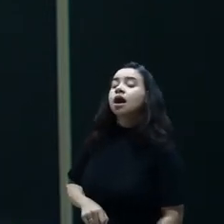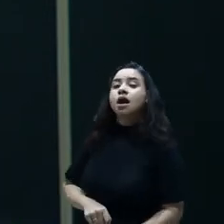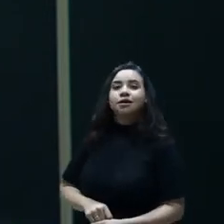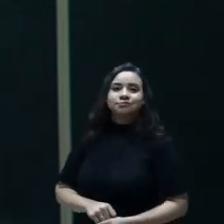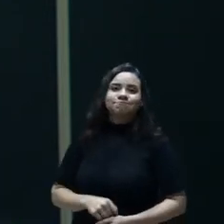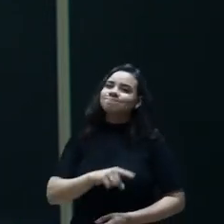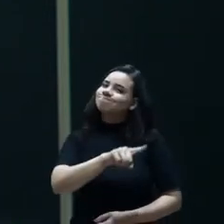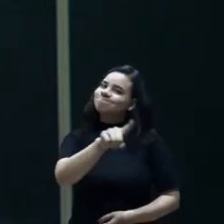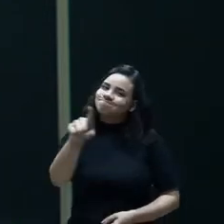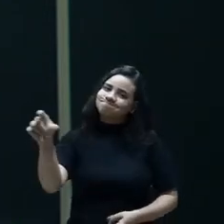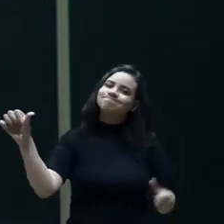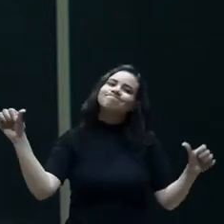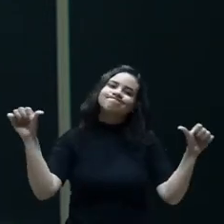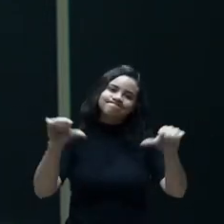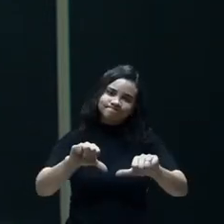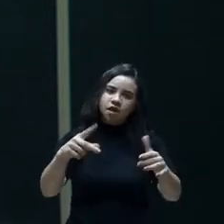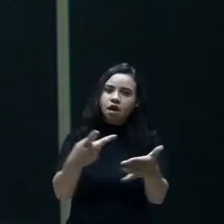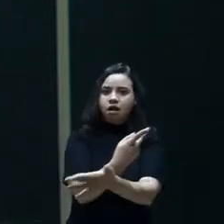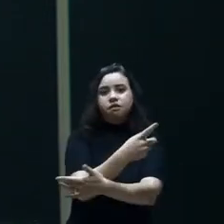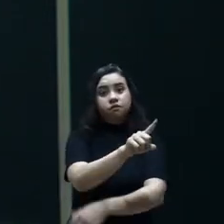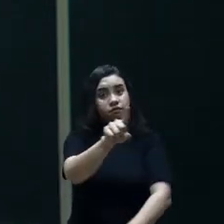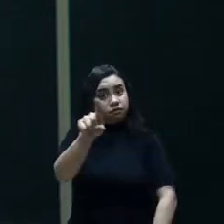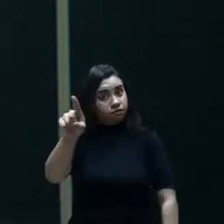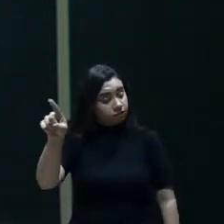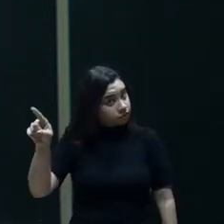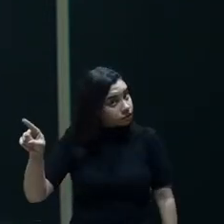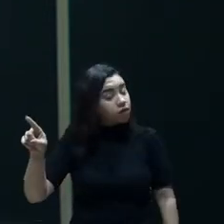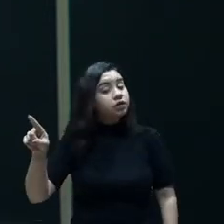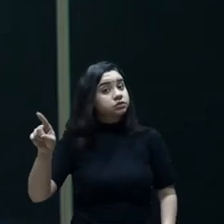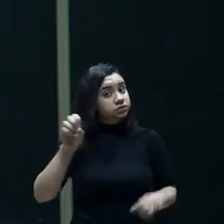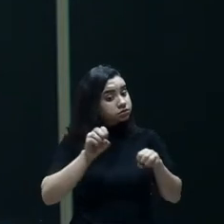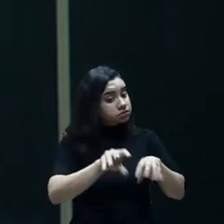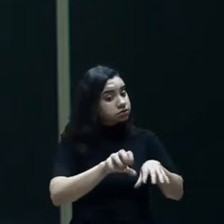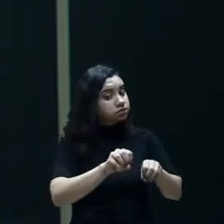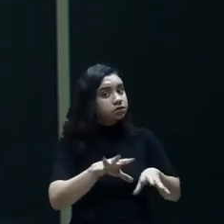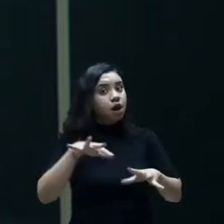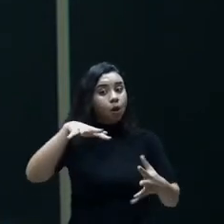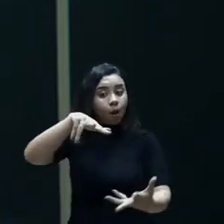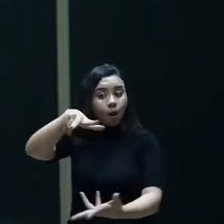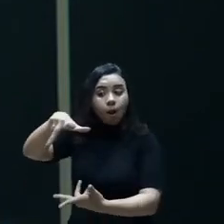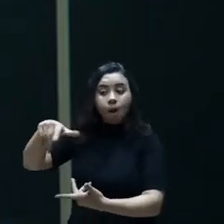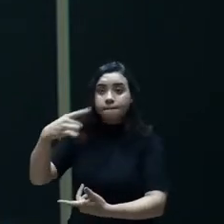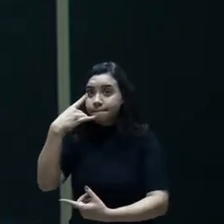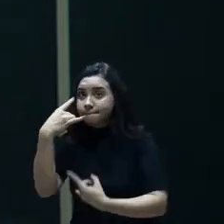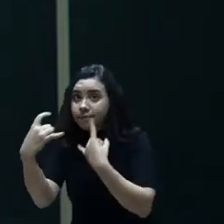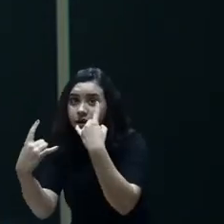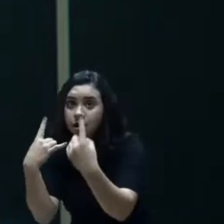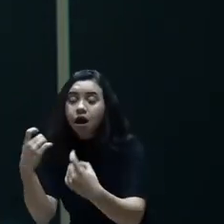a isso? A dizer aos seus filhos que é melhor os prazeres desse mundo do que uma vida com Deus?